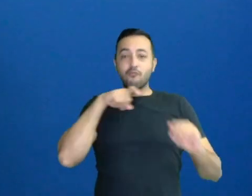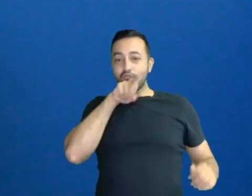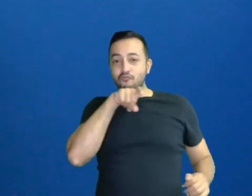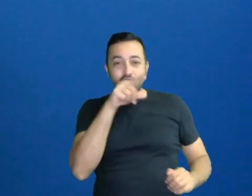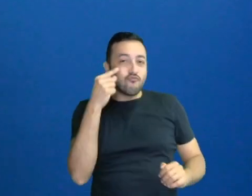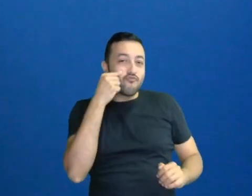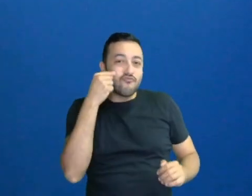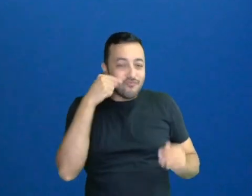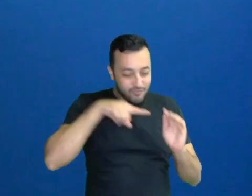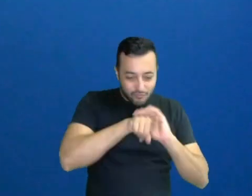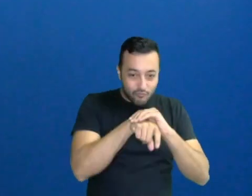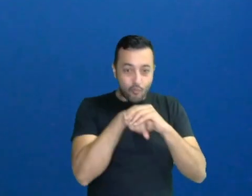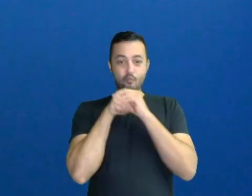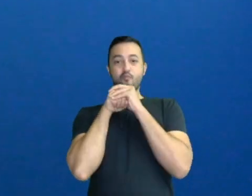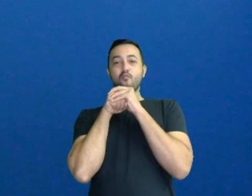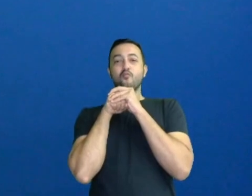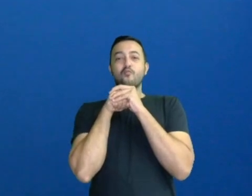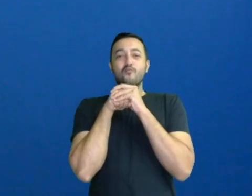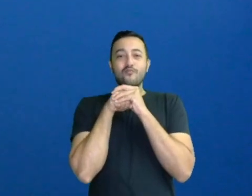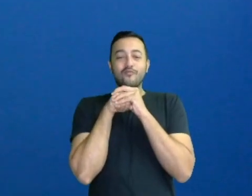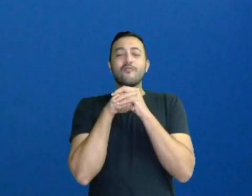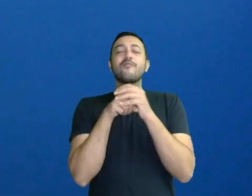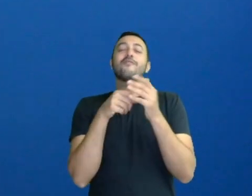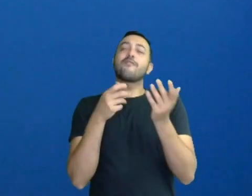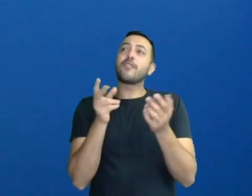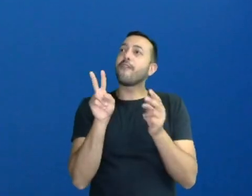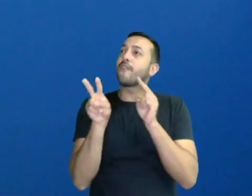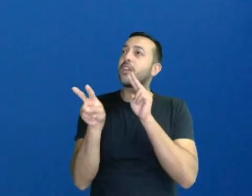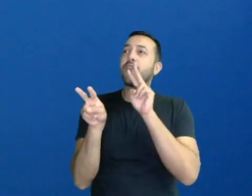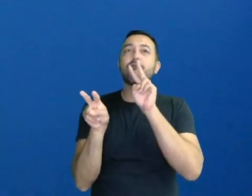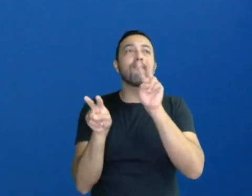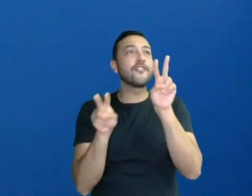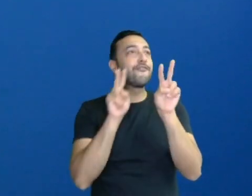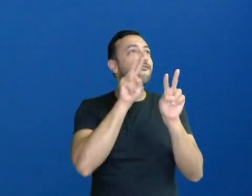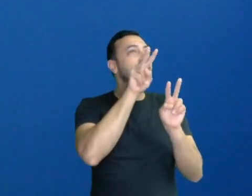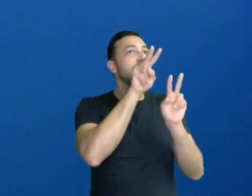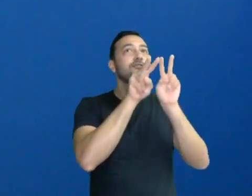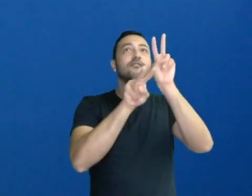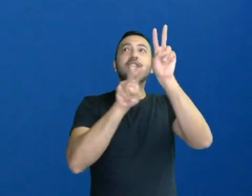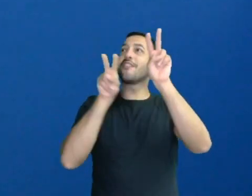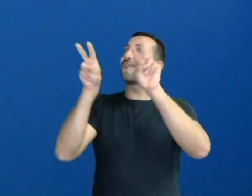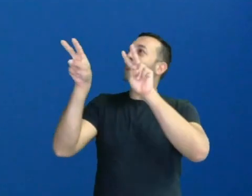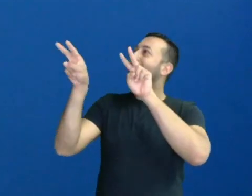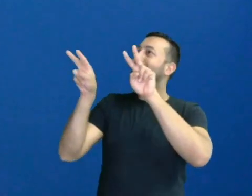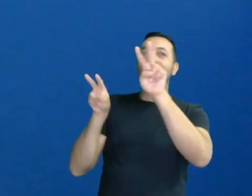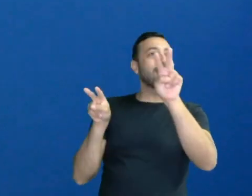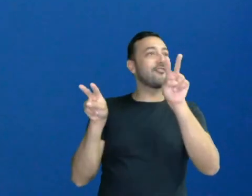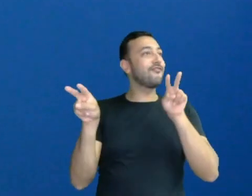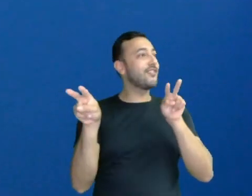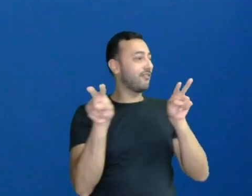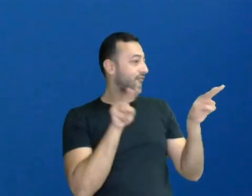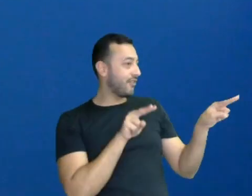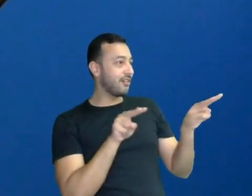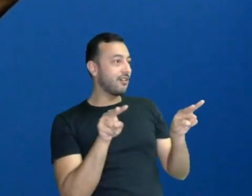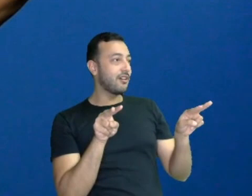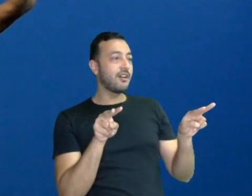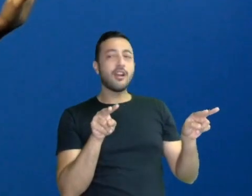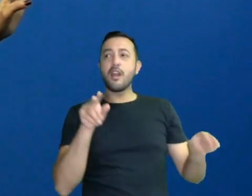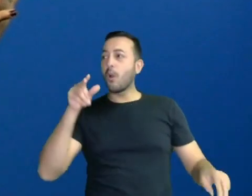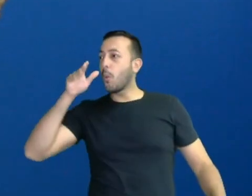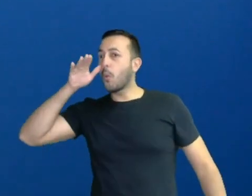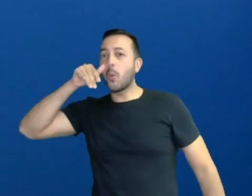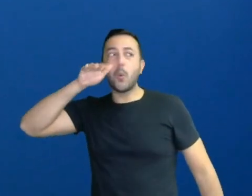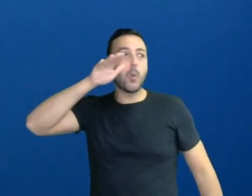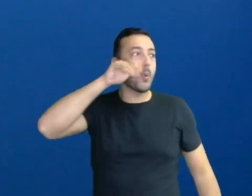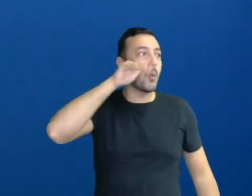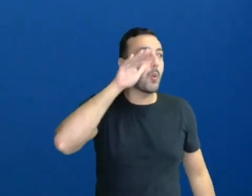ele mora e aí eles foram observando a natureza foi um determinado momento ficando um pouquinho